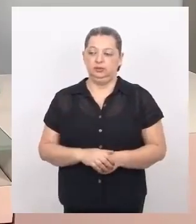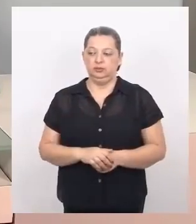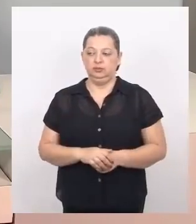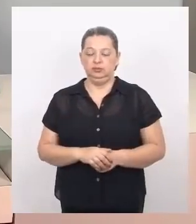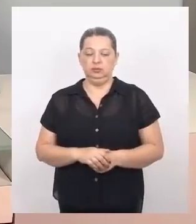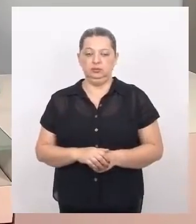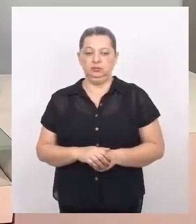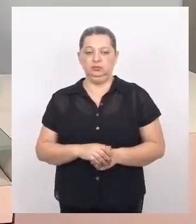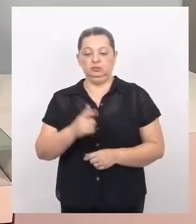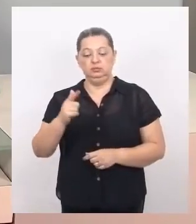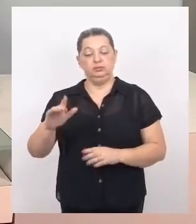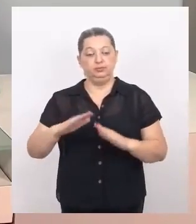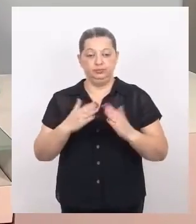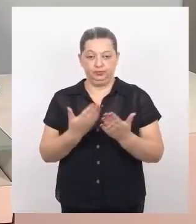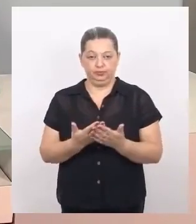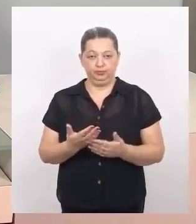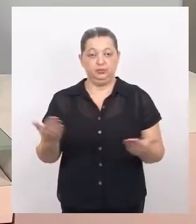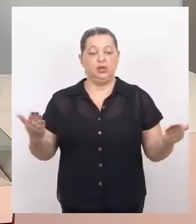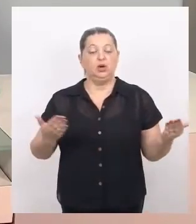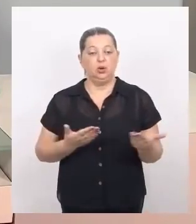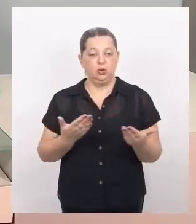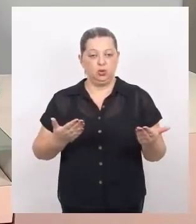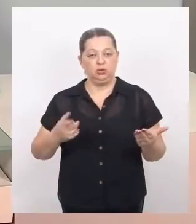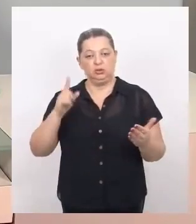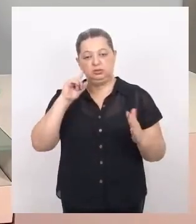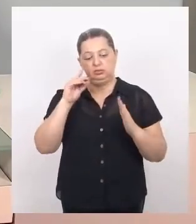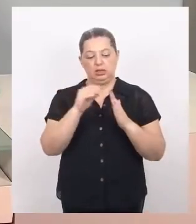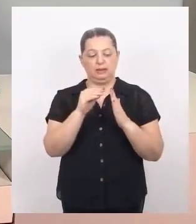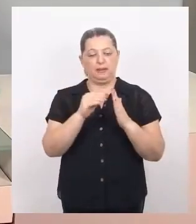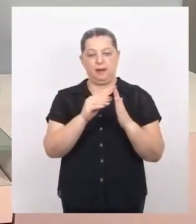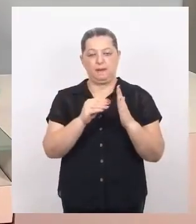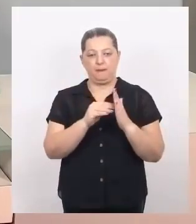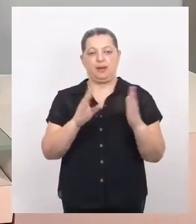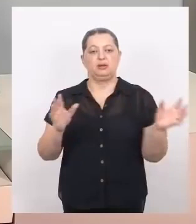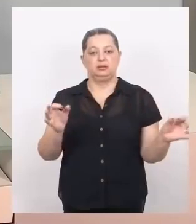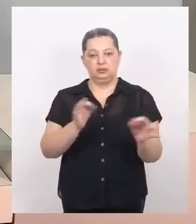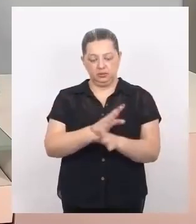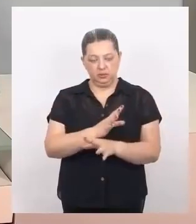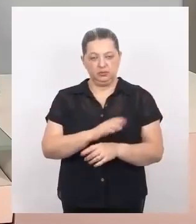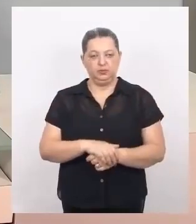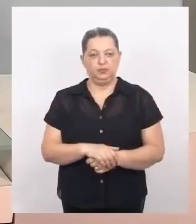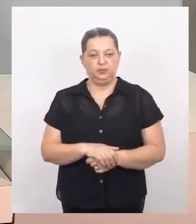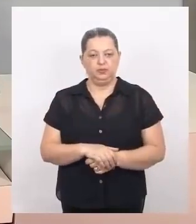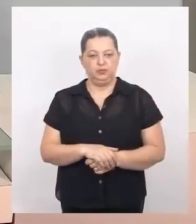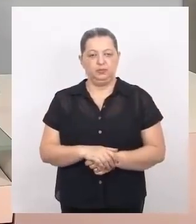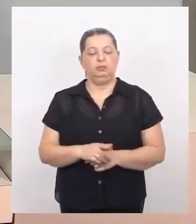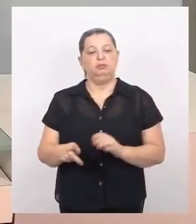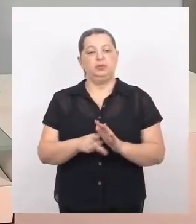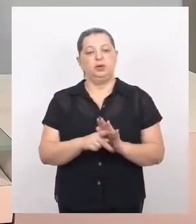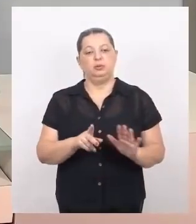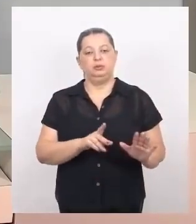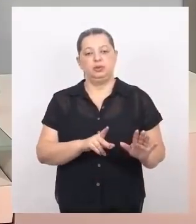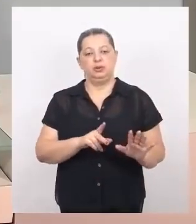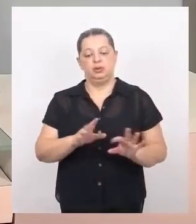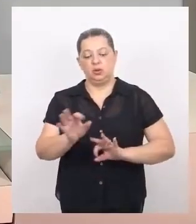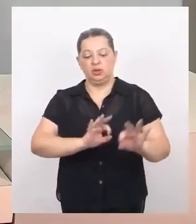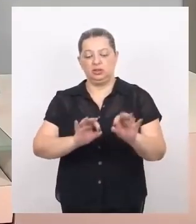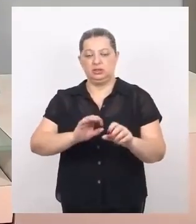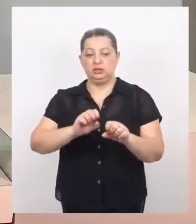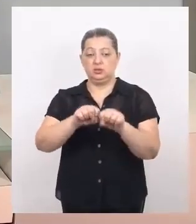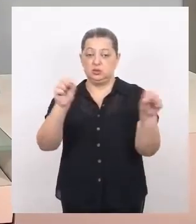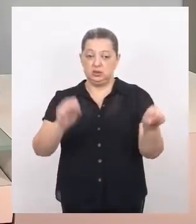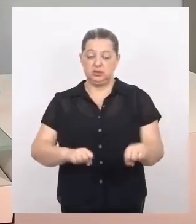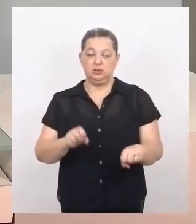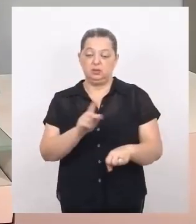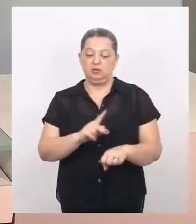em uma outra escola. Hoje, as diretorias estão fechando o processo de transferência e de alocação em sistema para que esses professores já